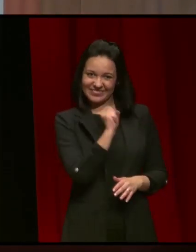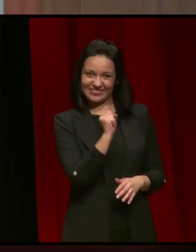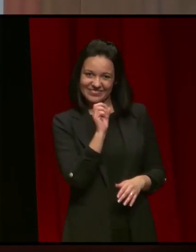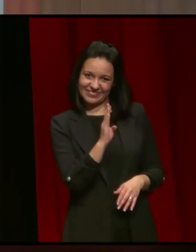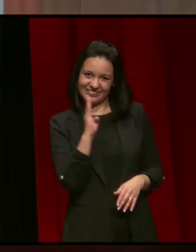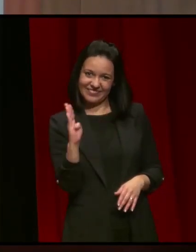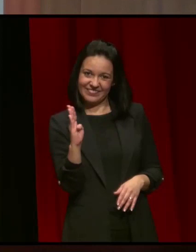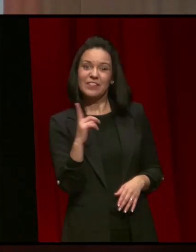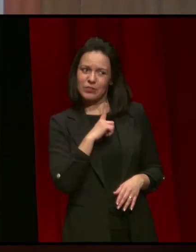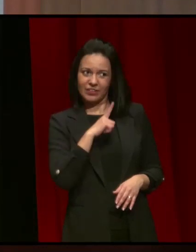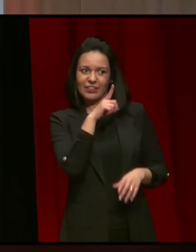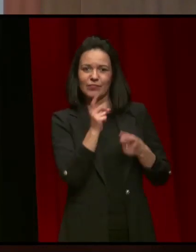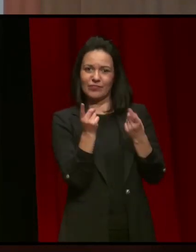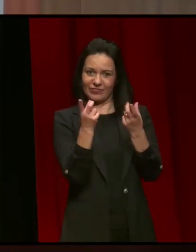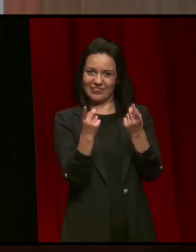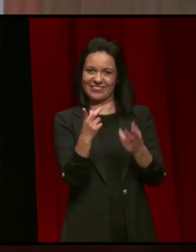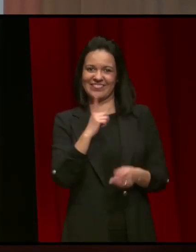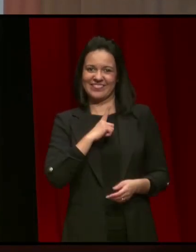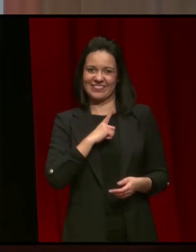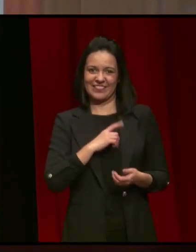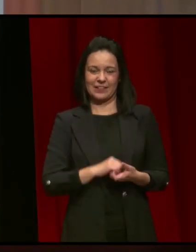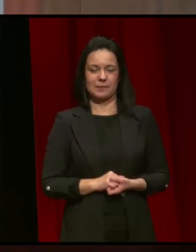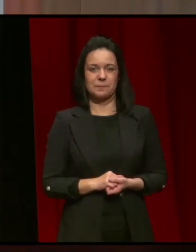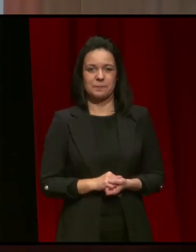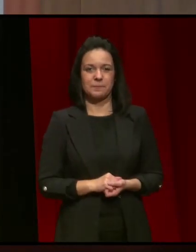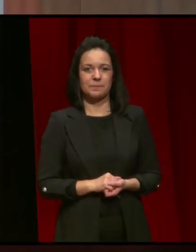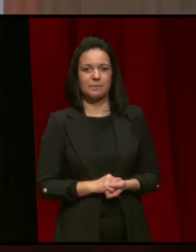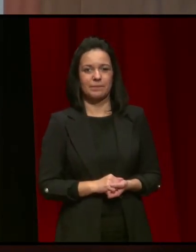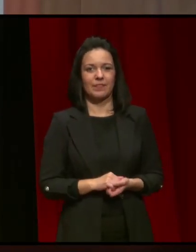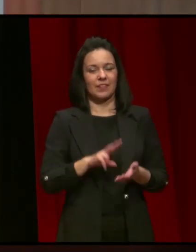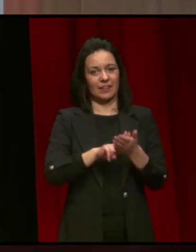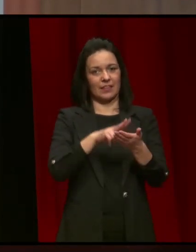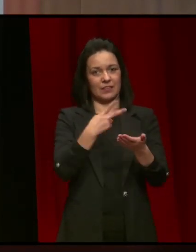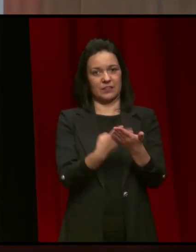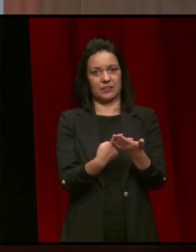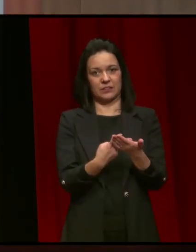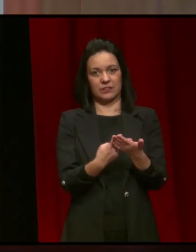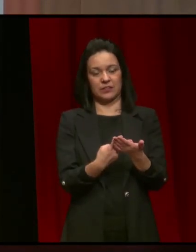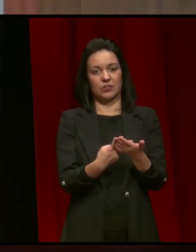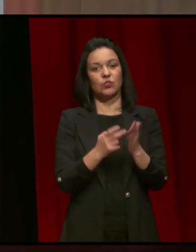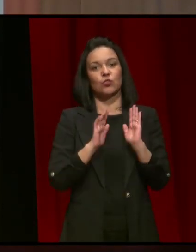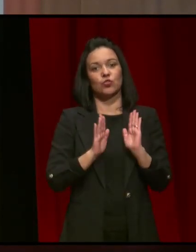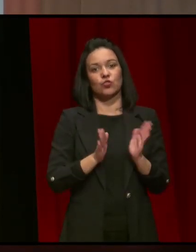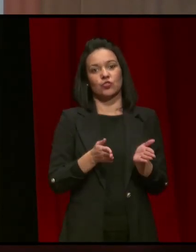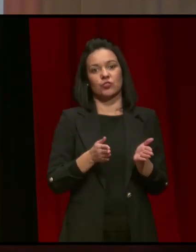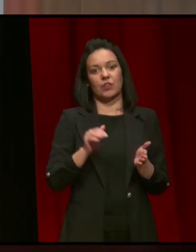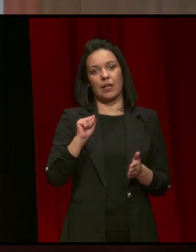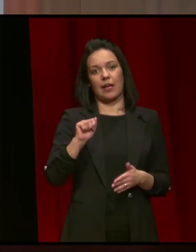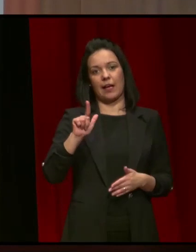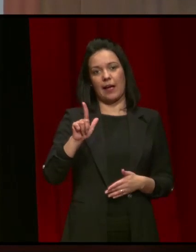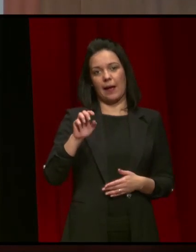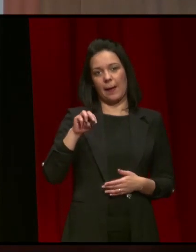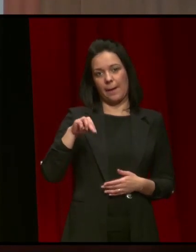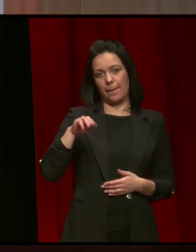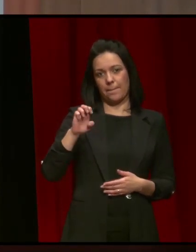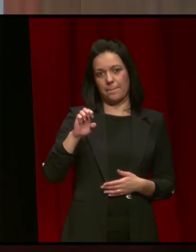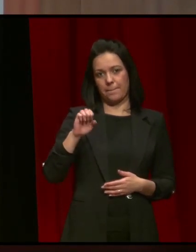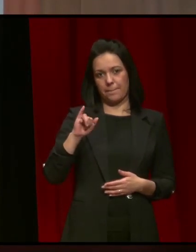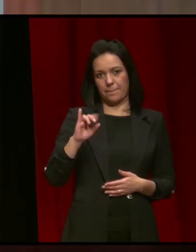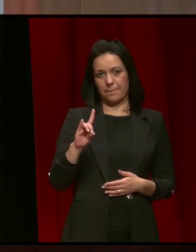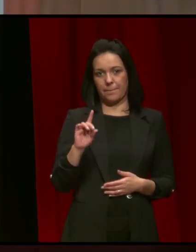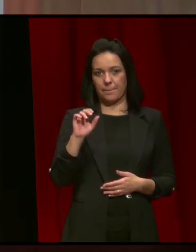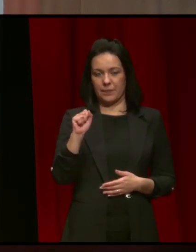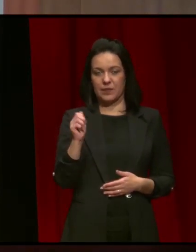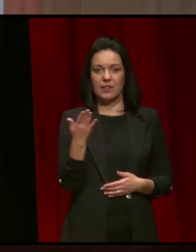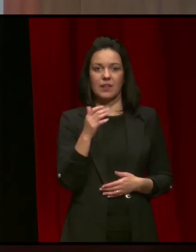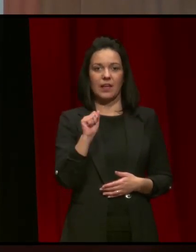deve ter para vender aí. Então essa aqui, ó, é a tradução Nova Almeida Atualizada e o que eles chamam de